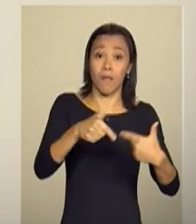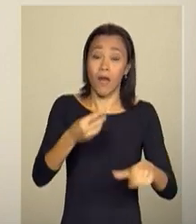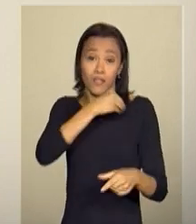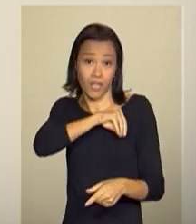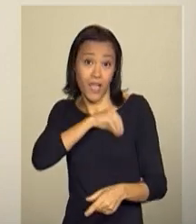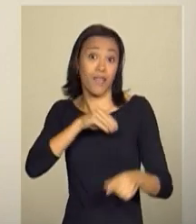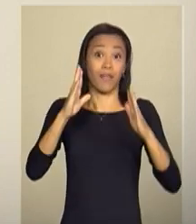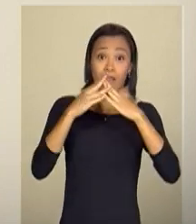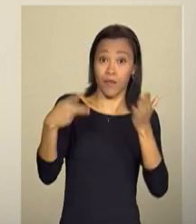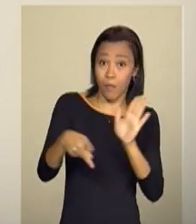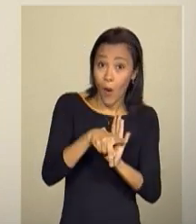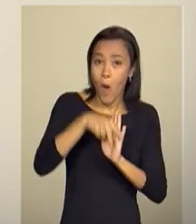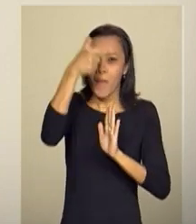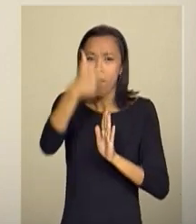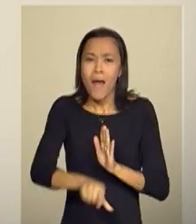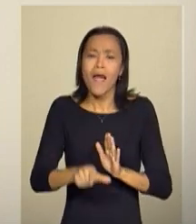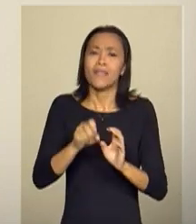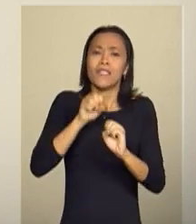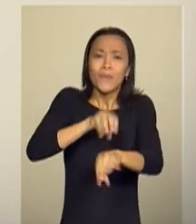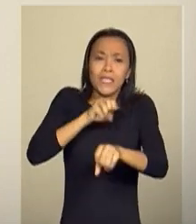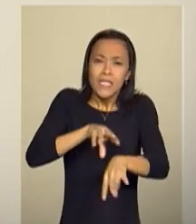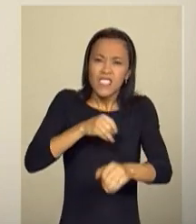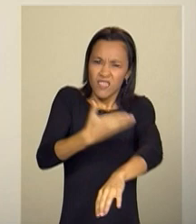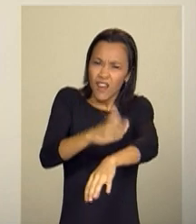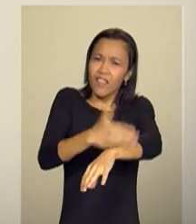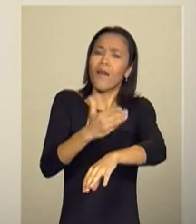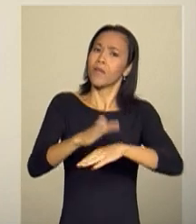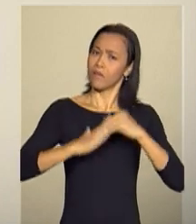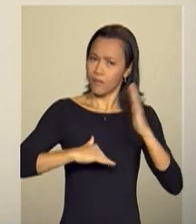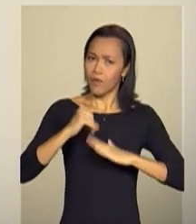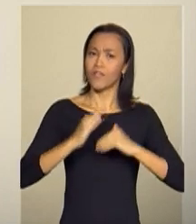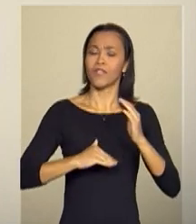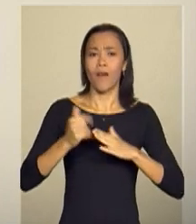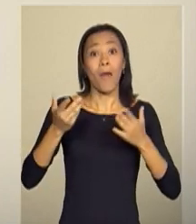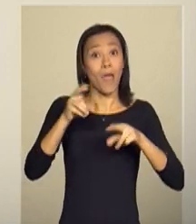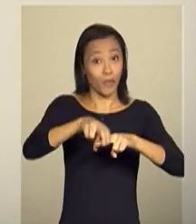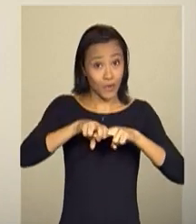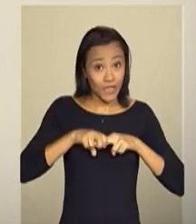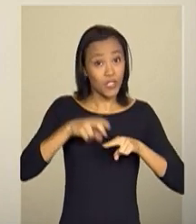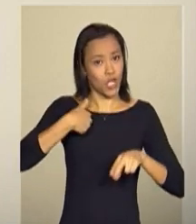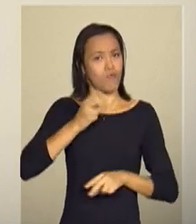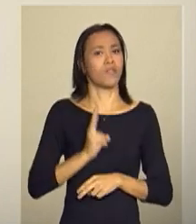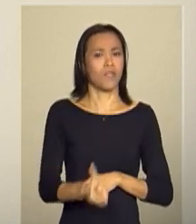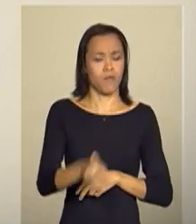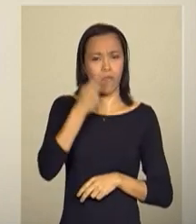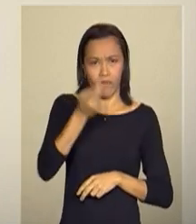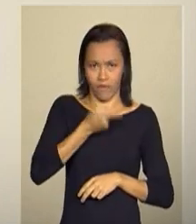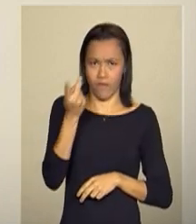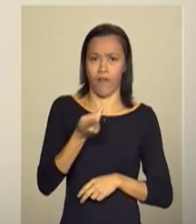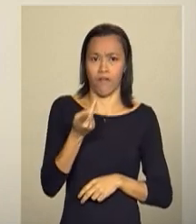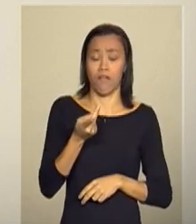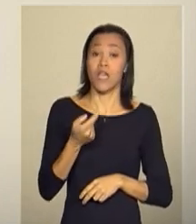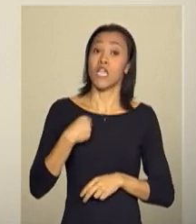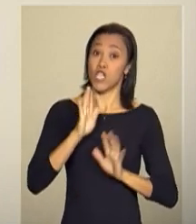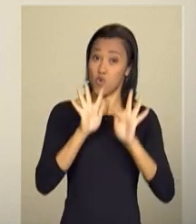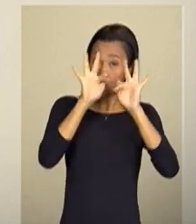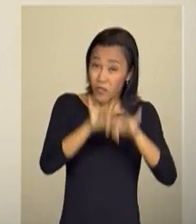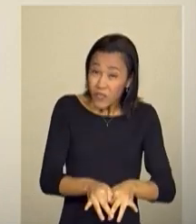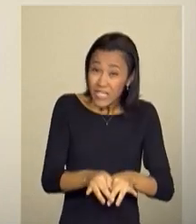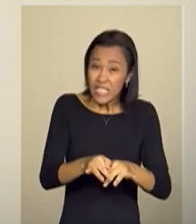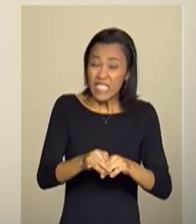de casa própria mais educação treinamento profissional é por isso que eu sempre digo Luciano que o fim da